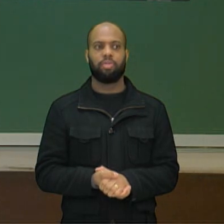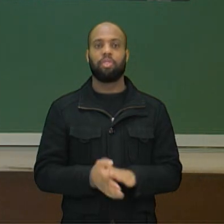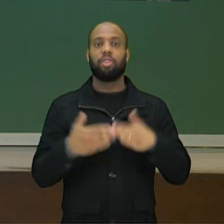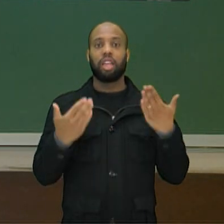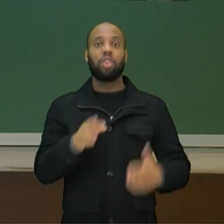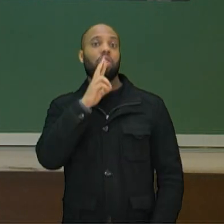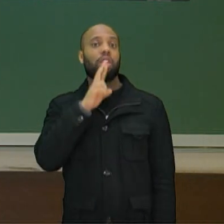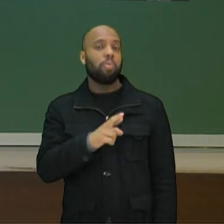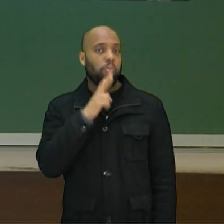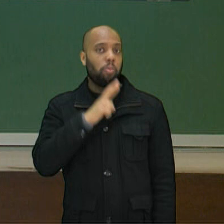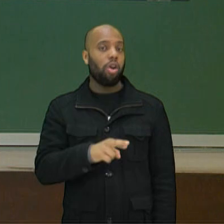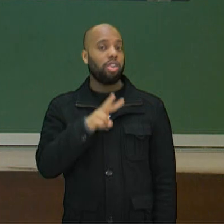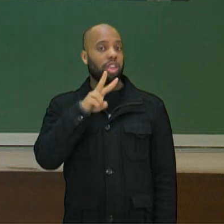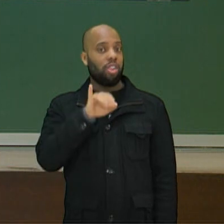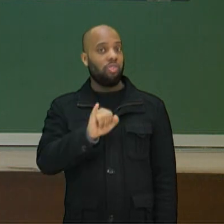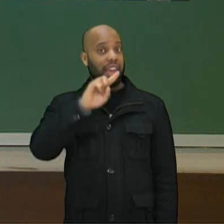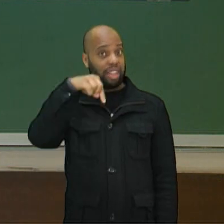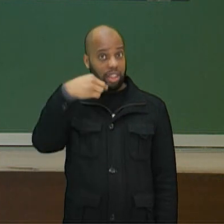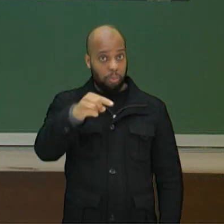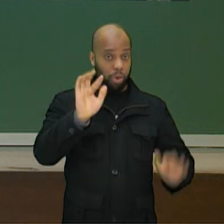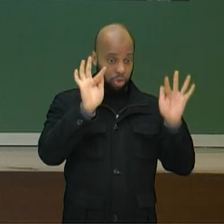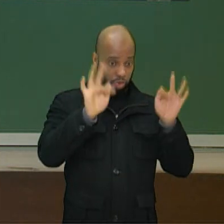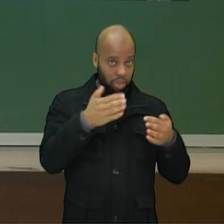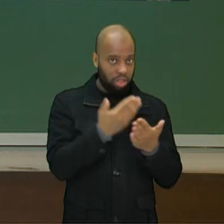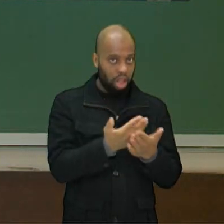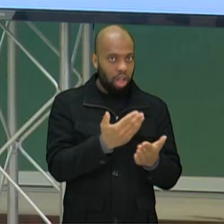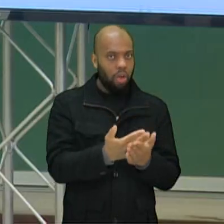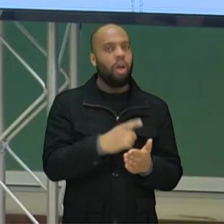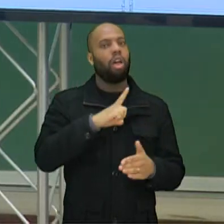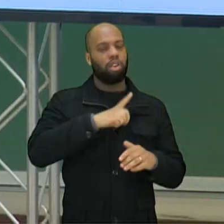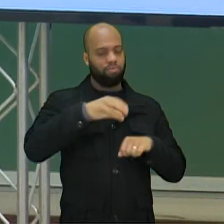Essas respostas, então, vocês vão revisitar no final da aula.